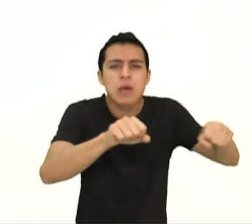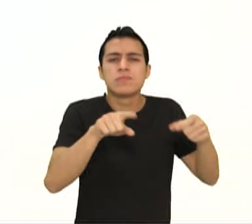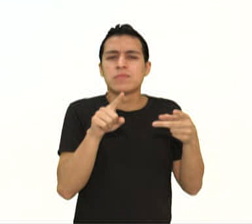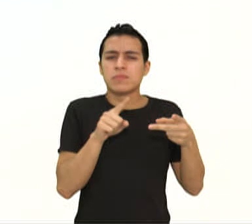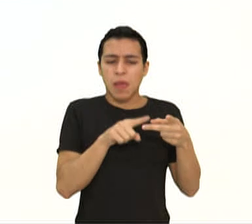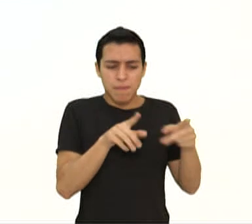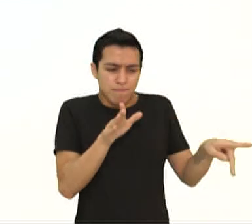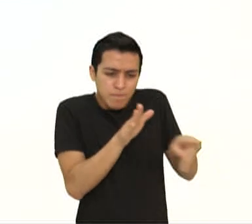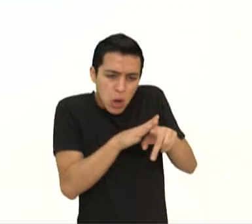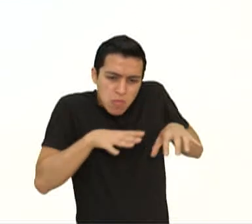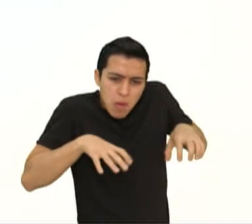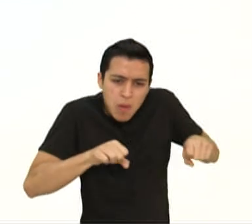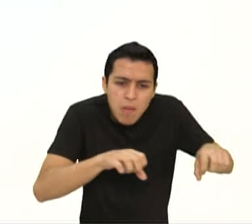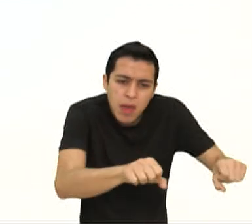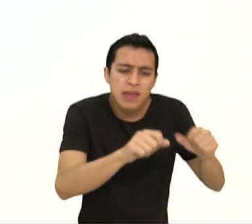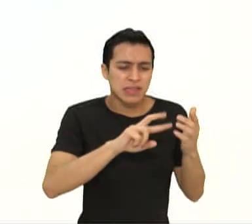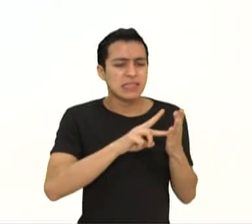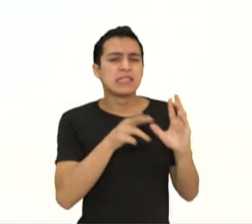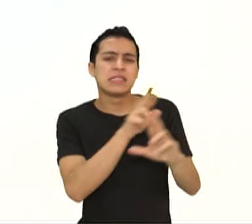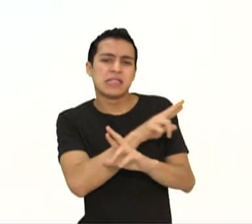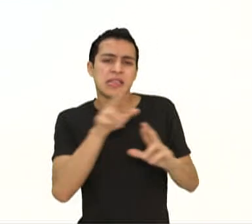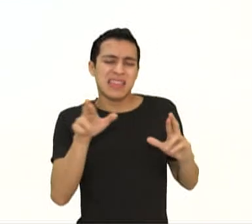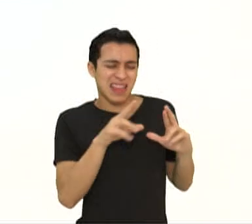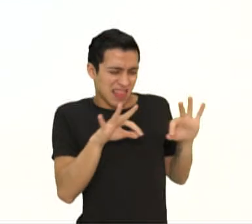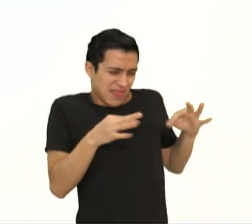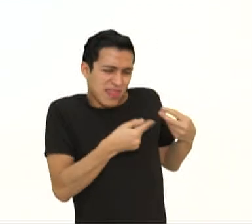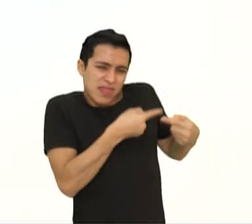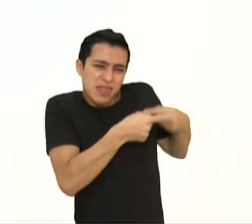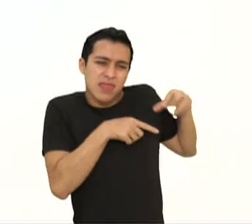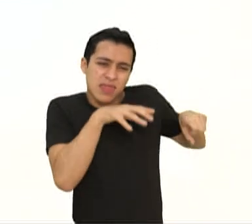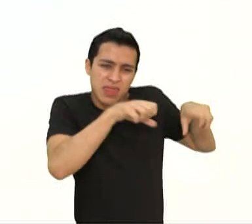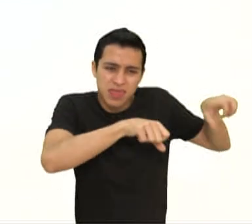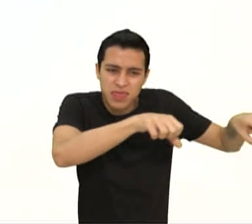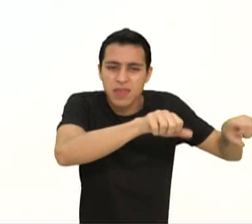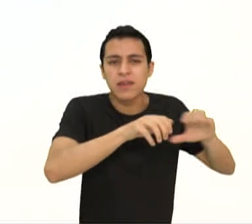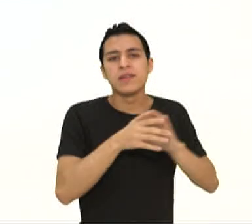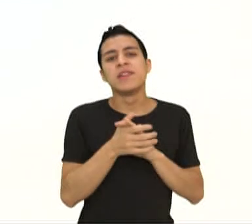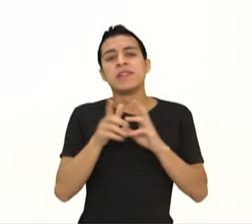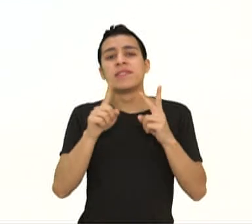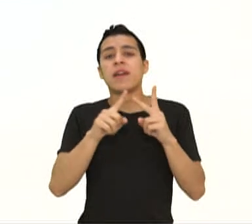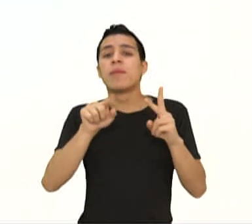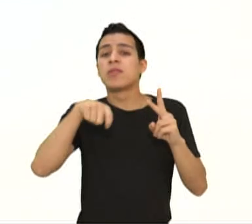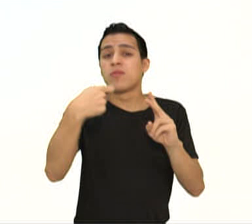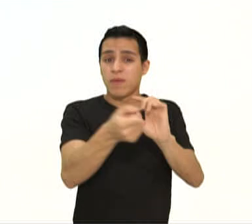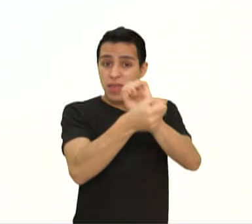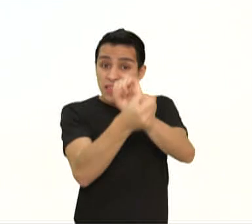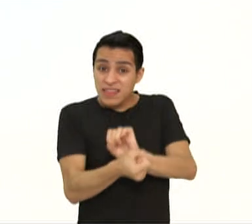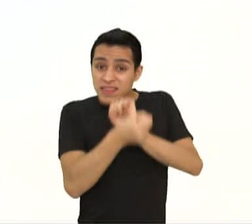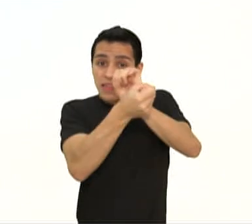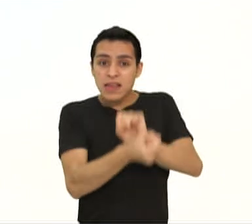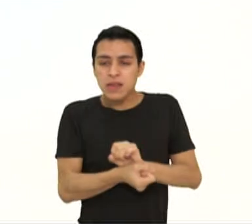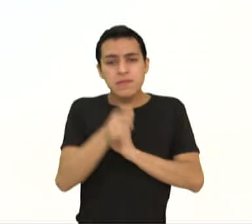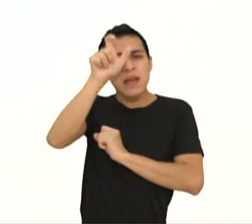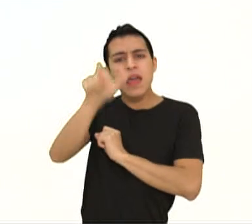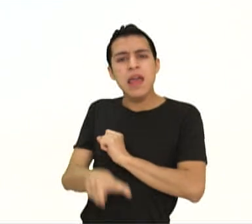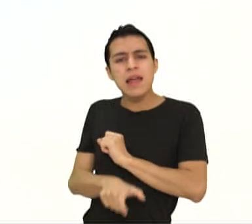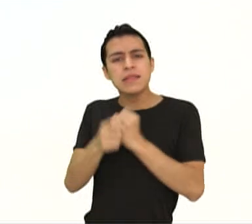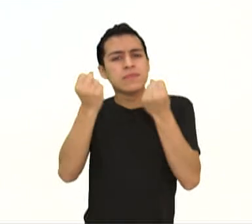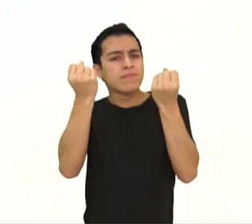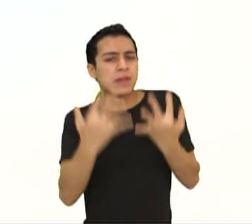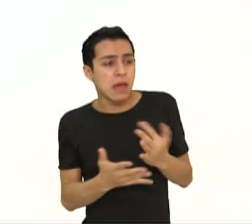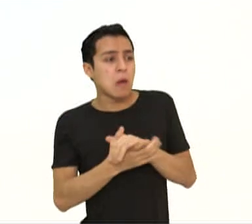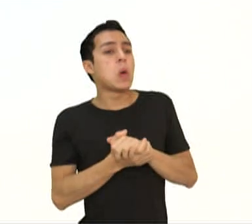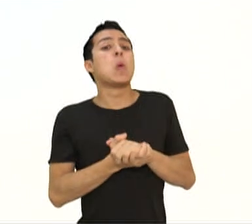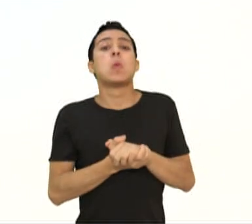propriedade agrária, então, tem a ver com as capitanias lá que eu falei. A escravidão. Então, ele via a escravidão como